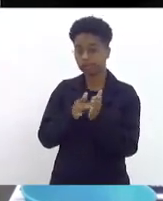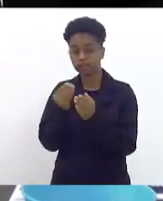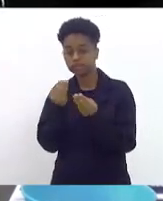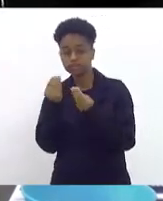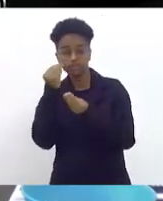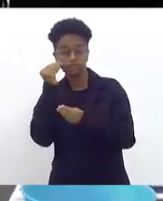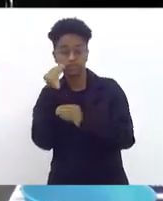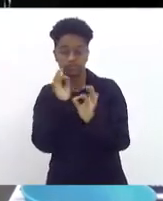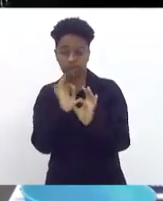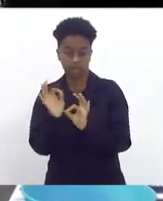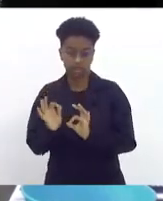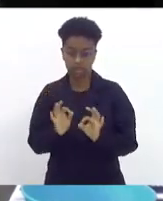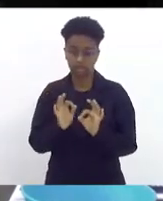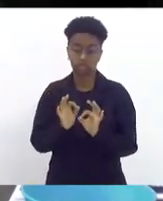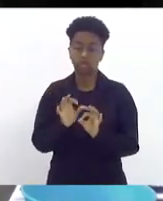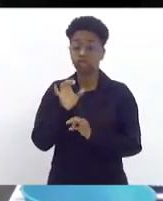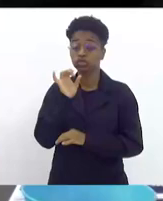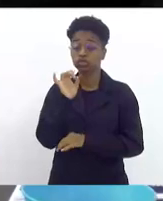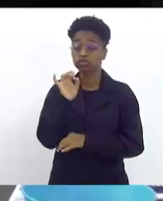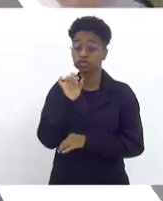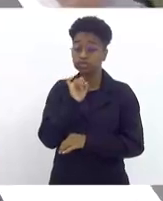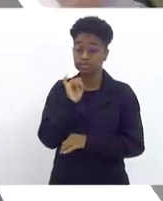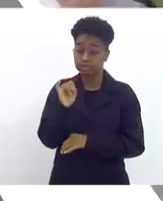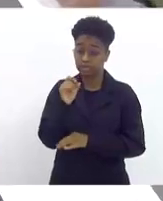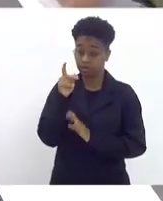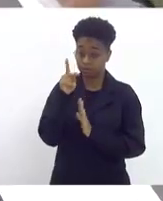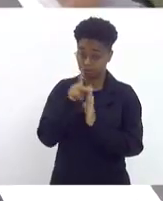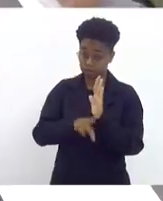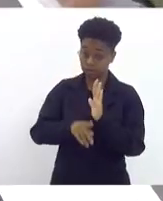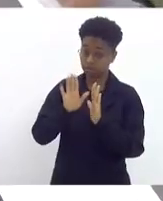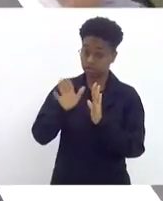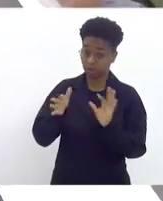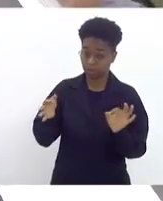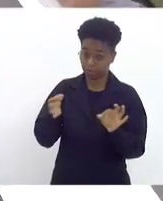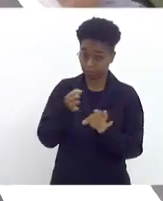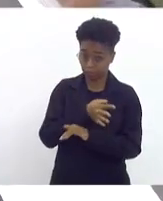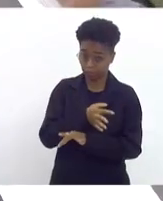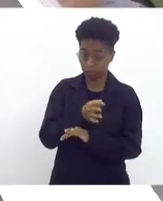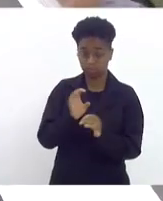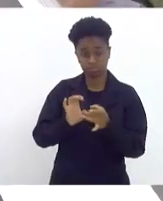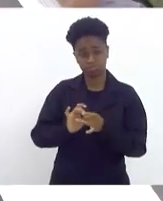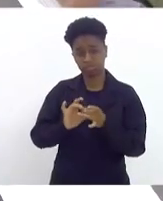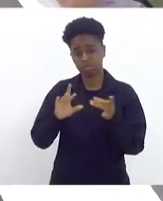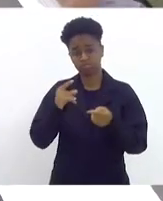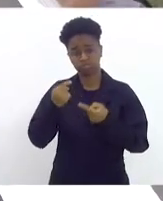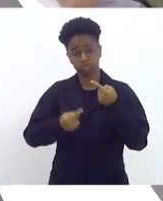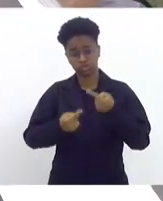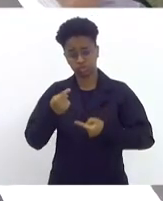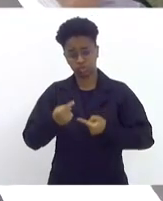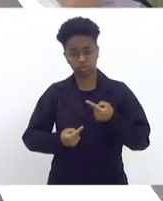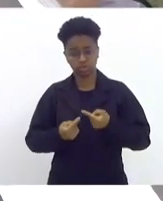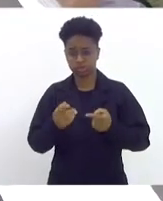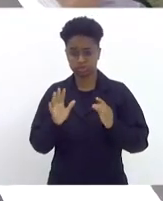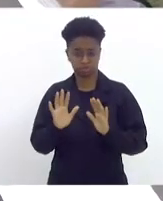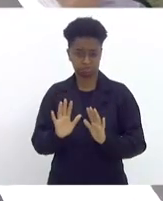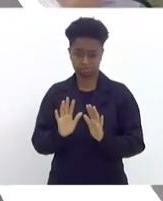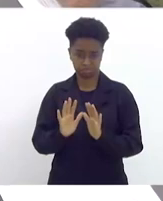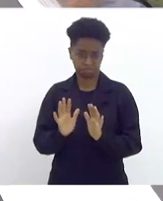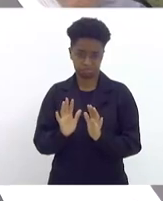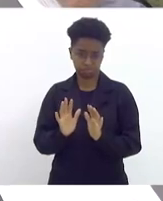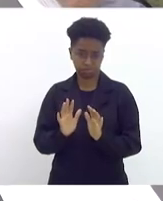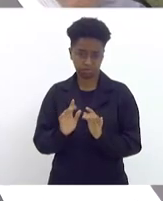deputada Verônica eu faço um apelo aqui se fosse um projeto que já está superado vamos deixar para para discutir a matéria quando